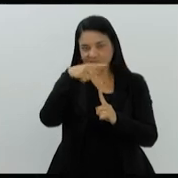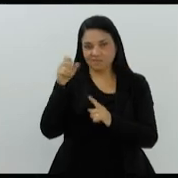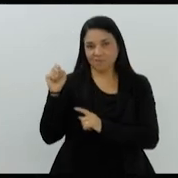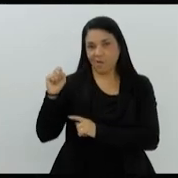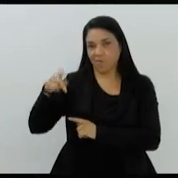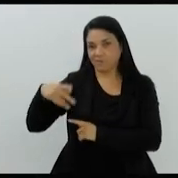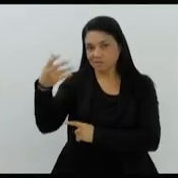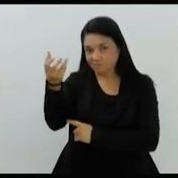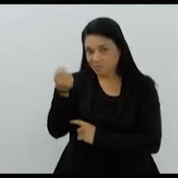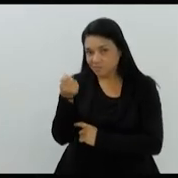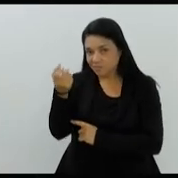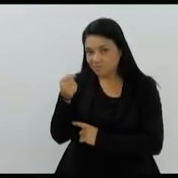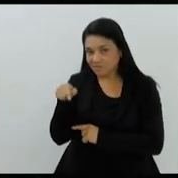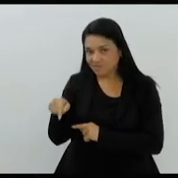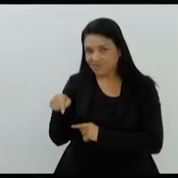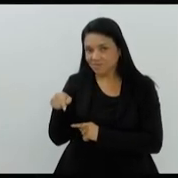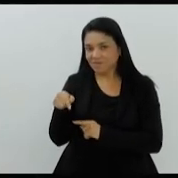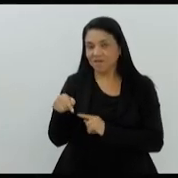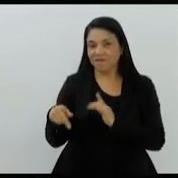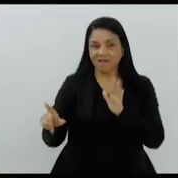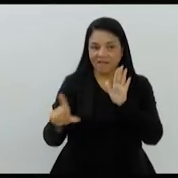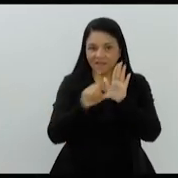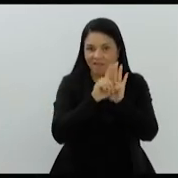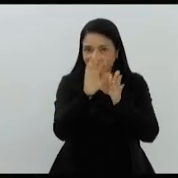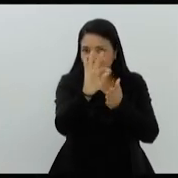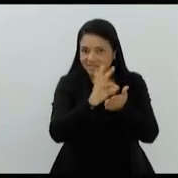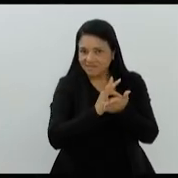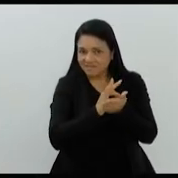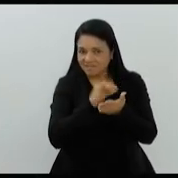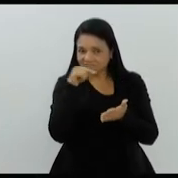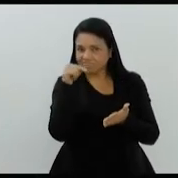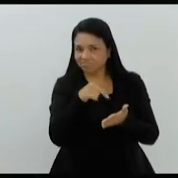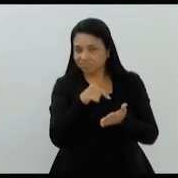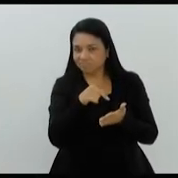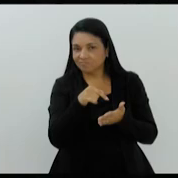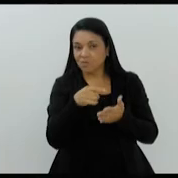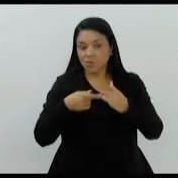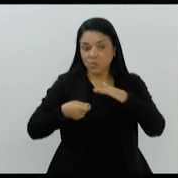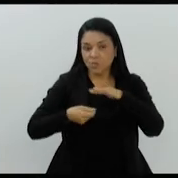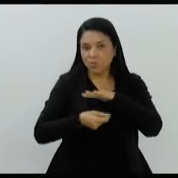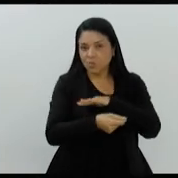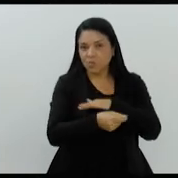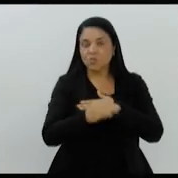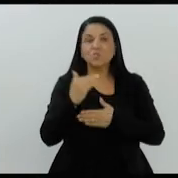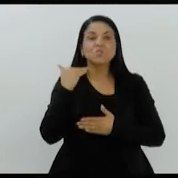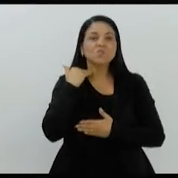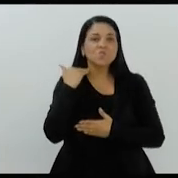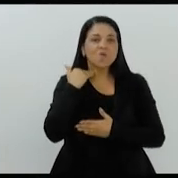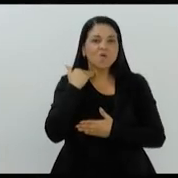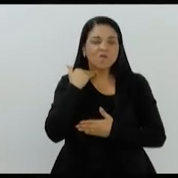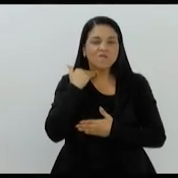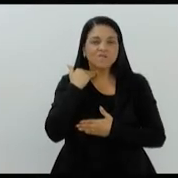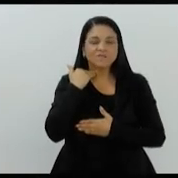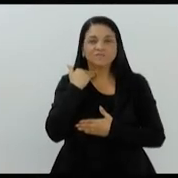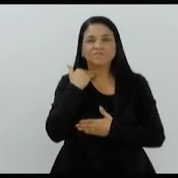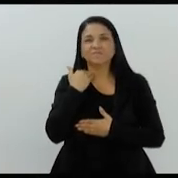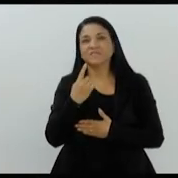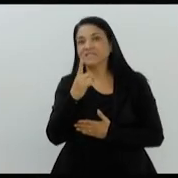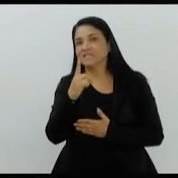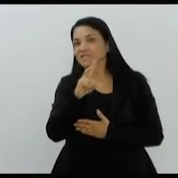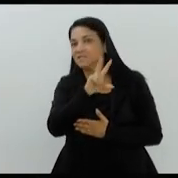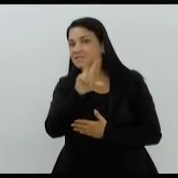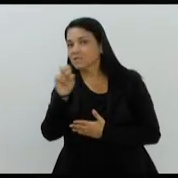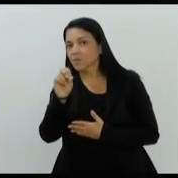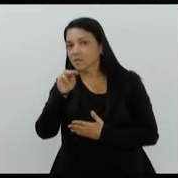pensionistas. Mas para regulamentar uma lei que vai botar nos cofres públicos uma média de 150